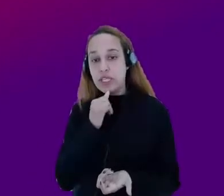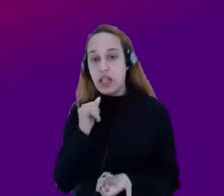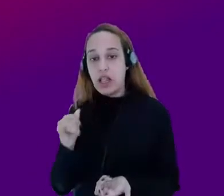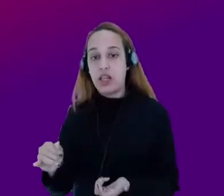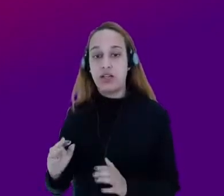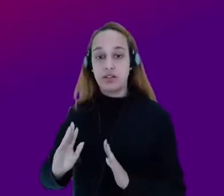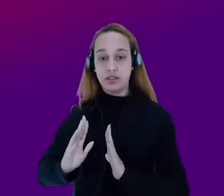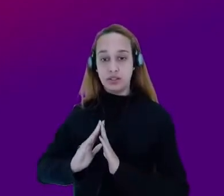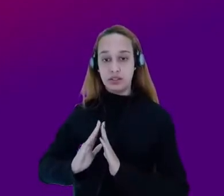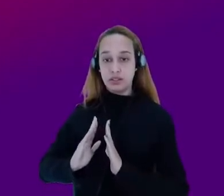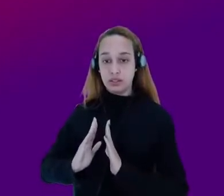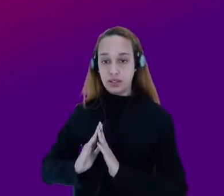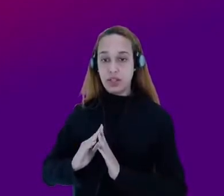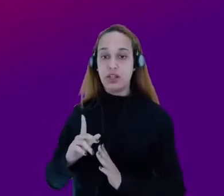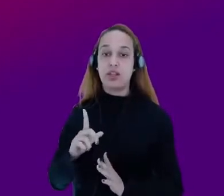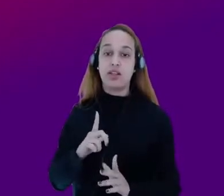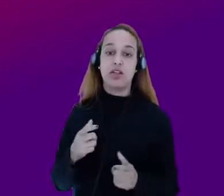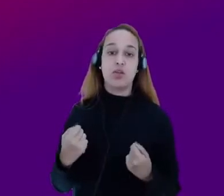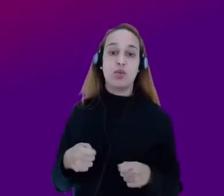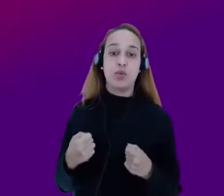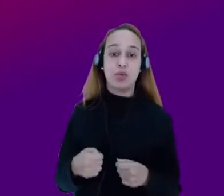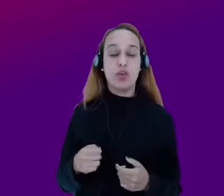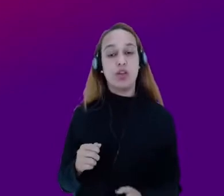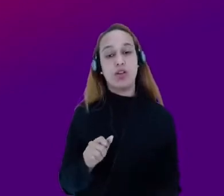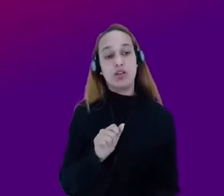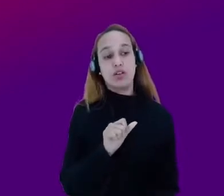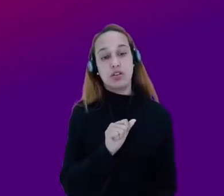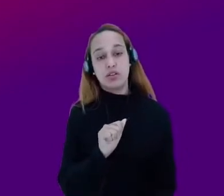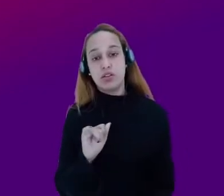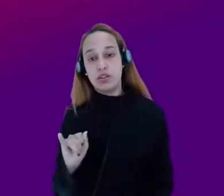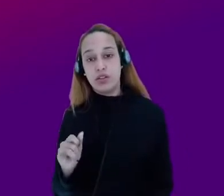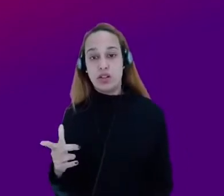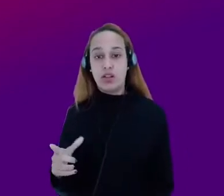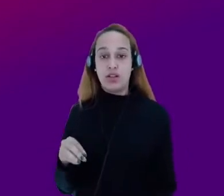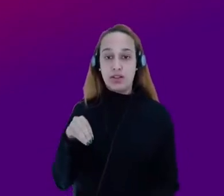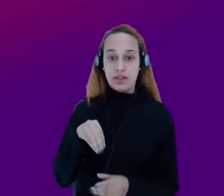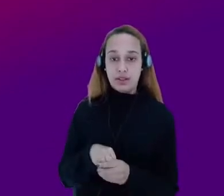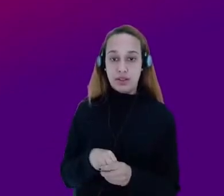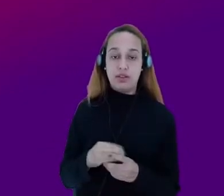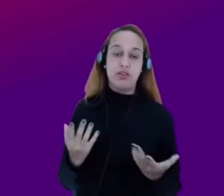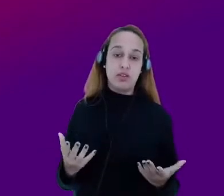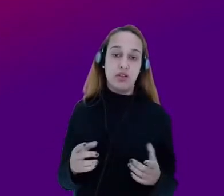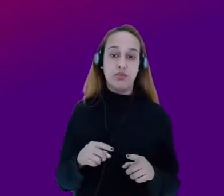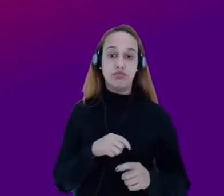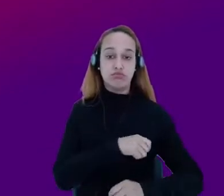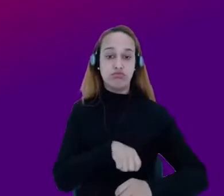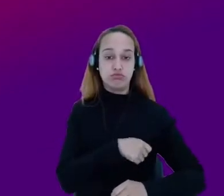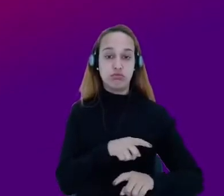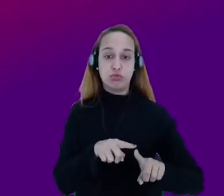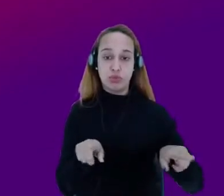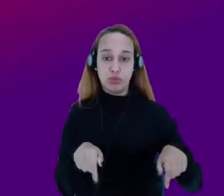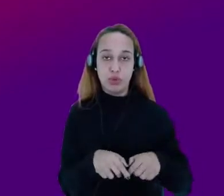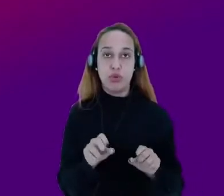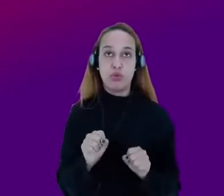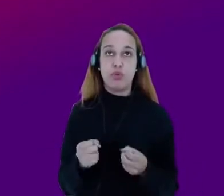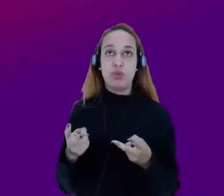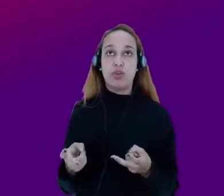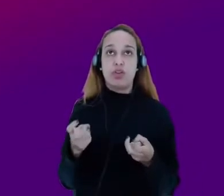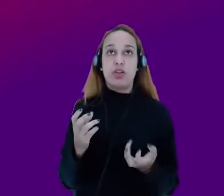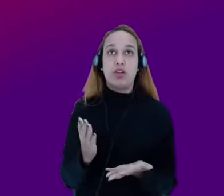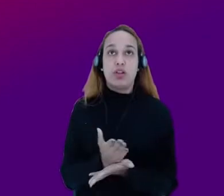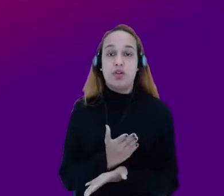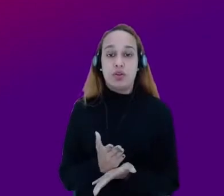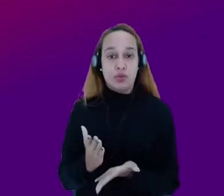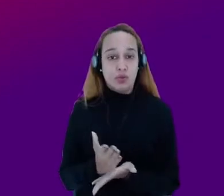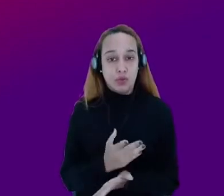eles vão ter alguma inteligência. Então, um eletrodoméstico dentro da sua cozinha, ele pode identificar algum